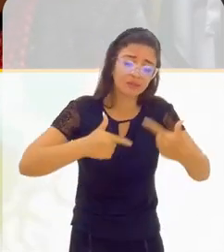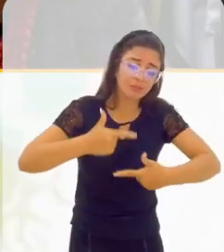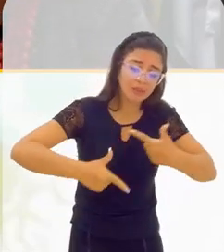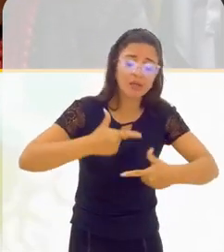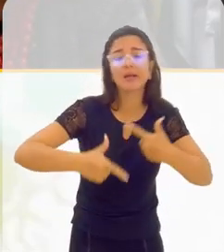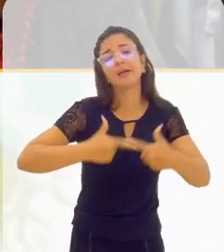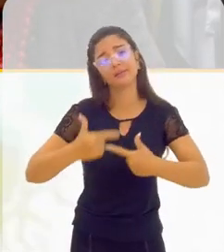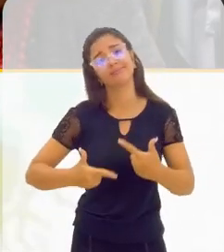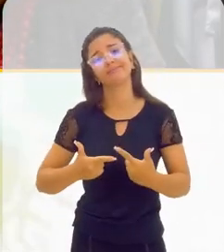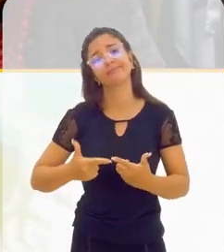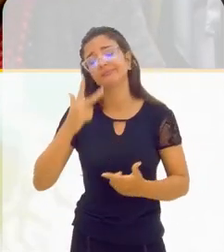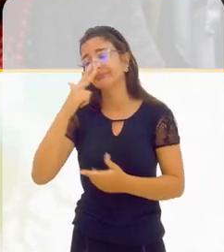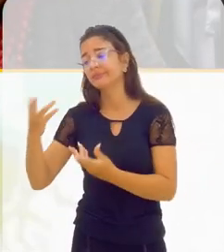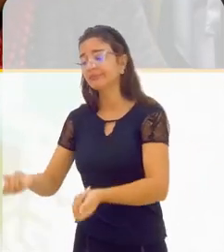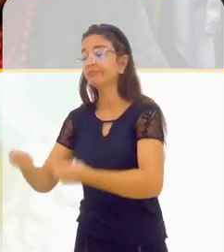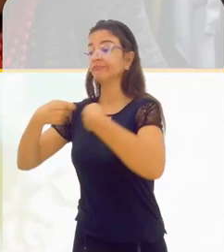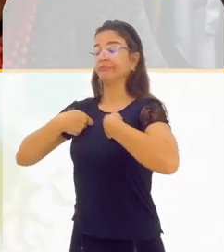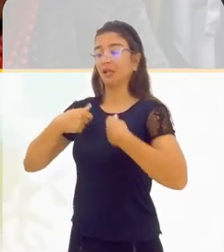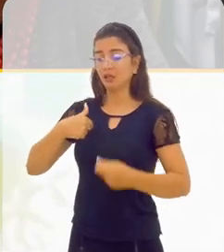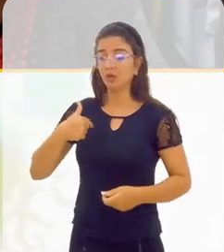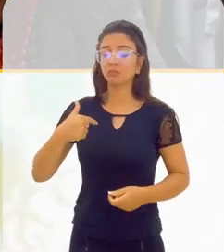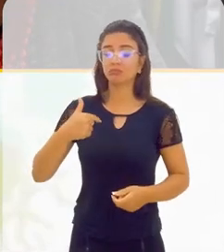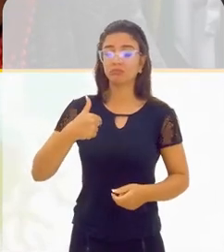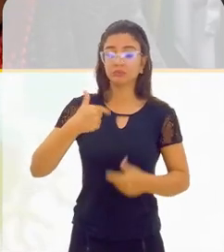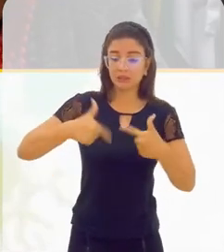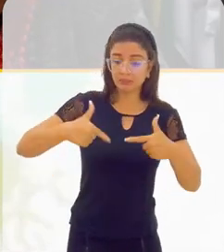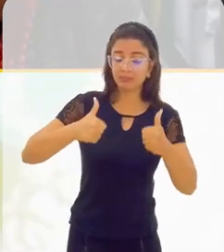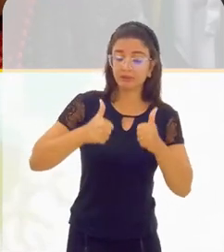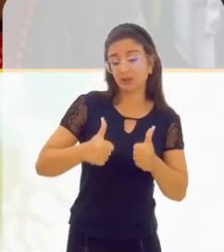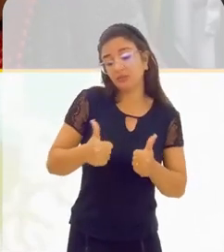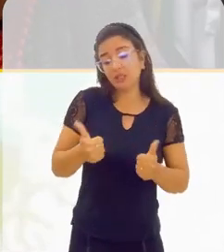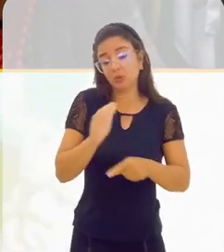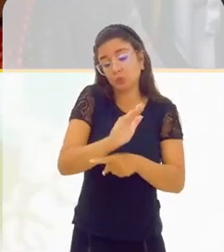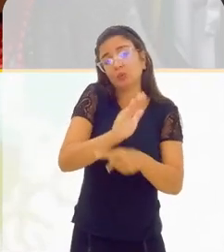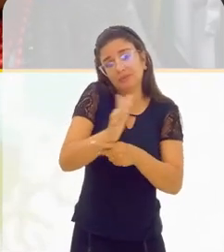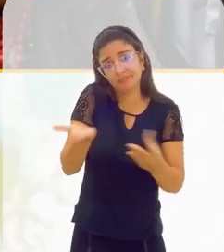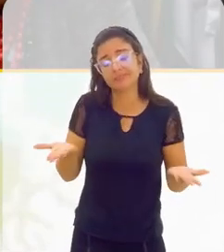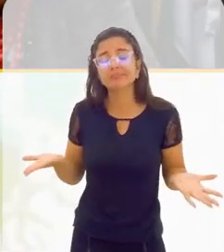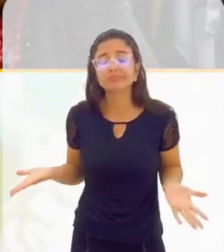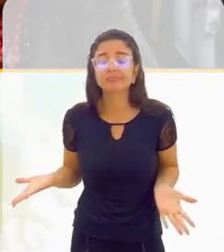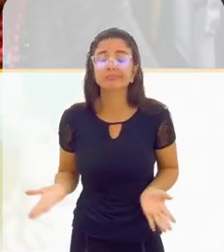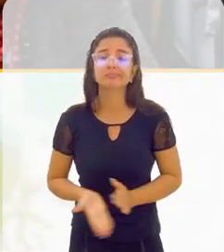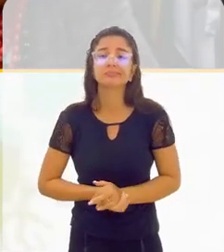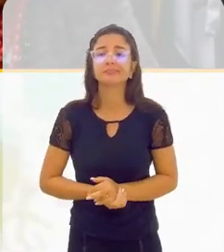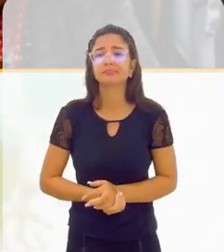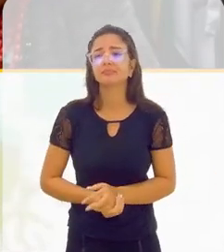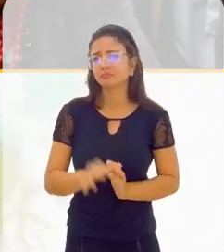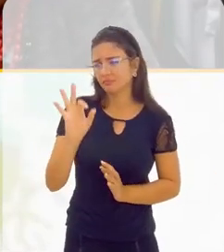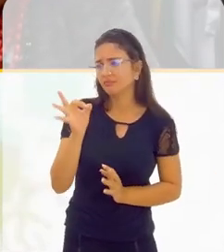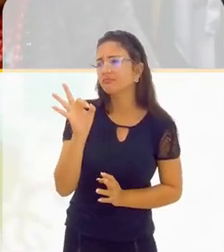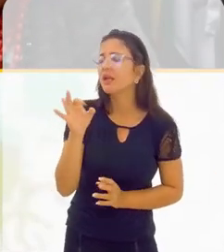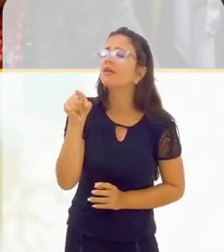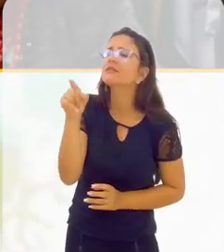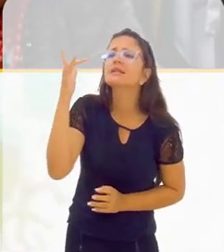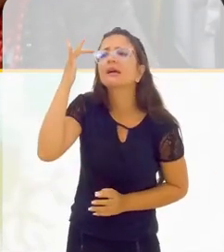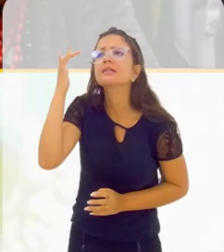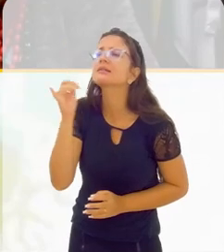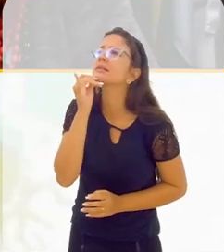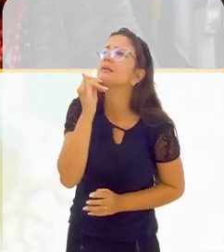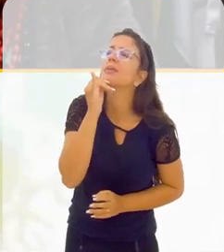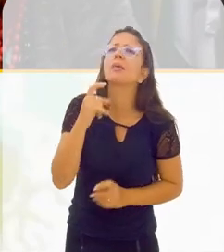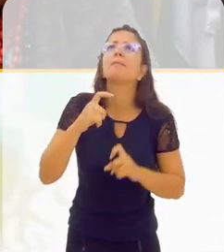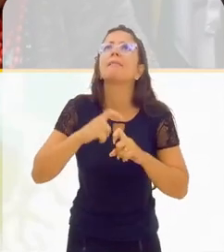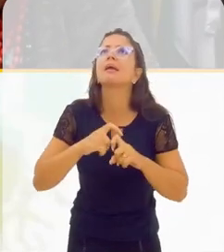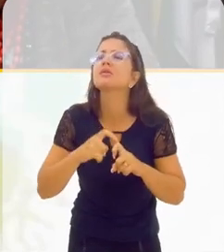sente um pouco útil e se sente fazendo coisas que ajuda muito certo como é que você acha que